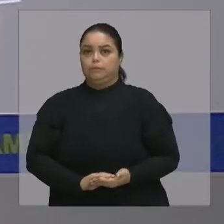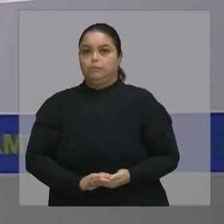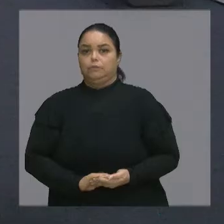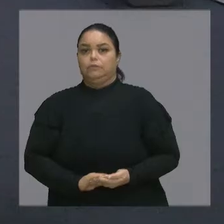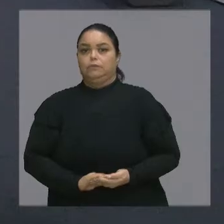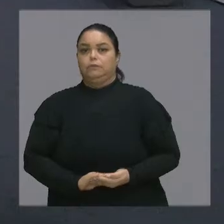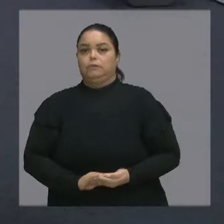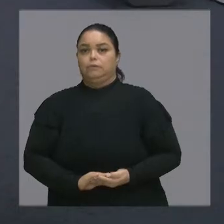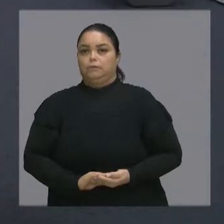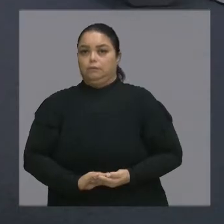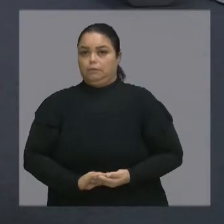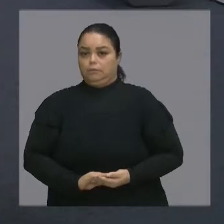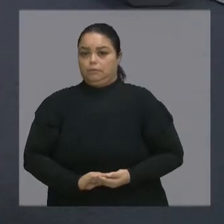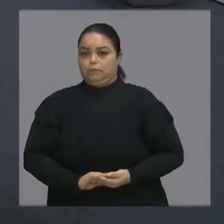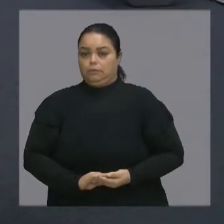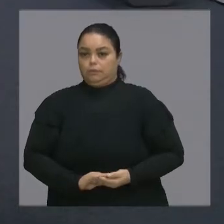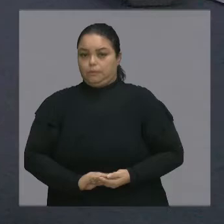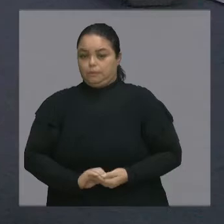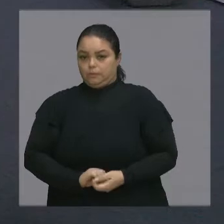Está todo mundo aí?